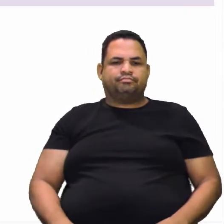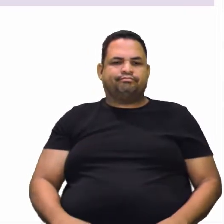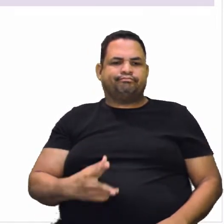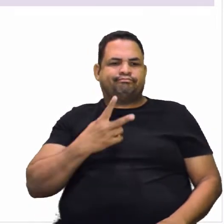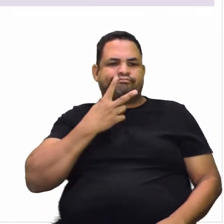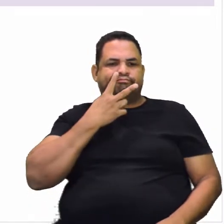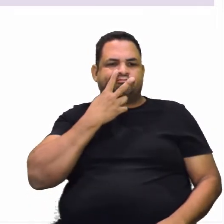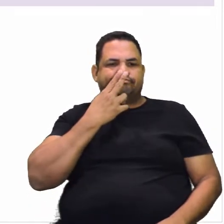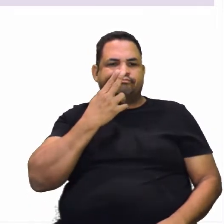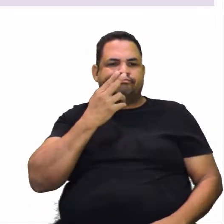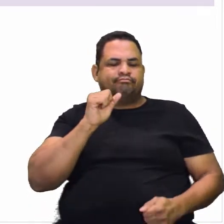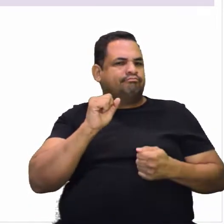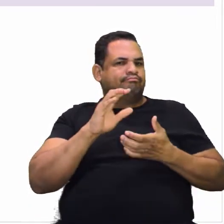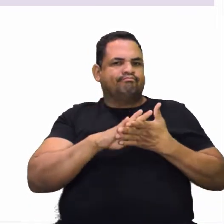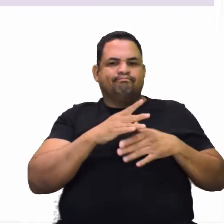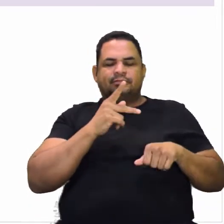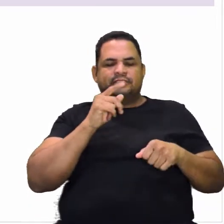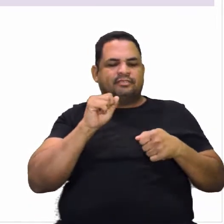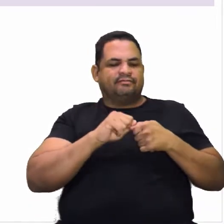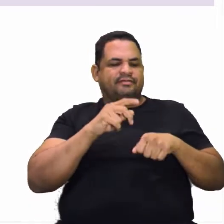é feito de pedra.